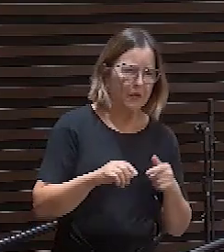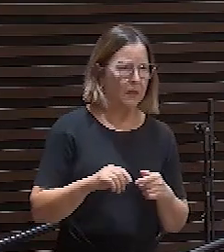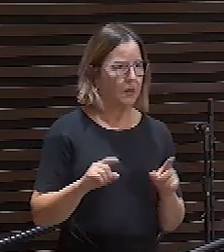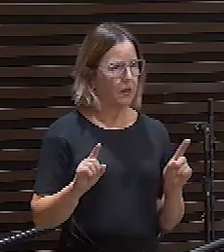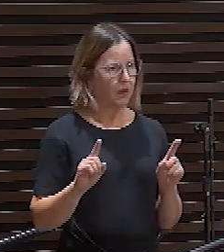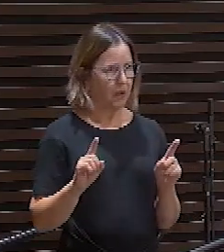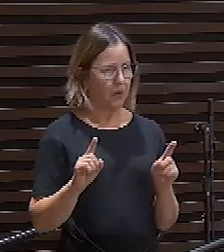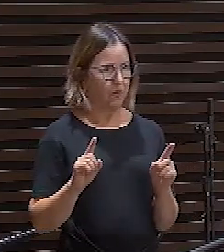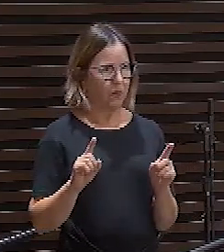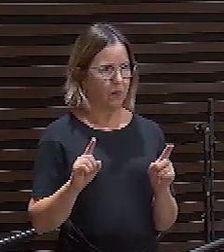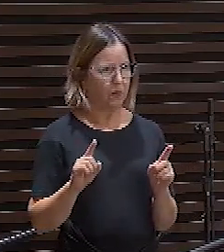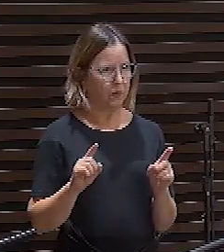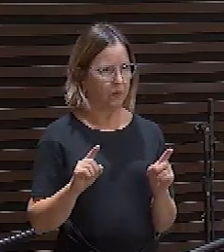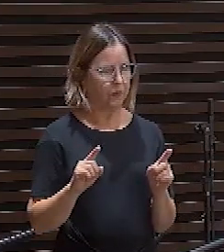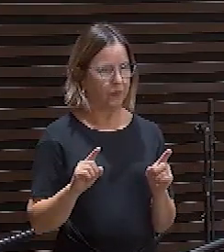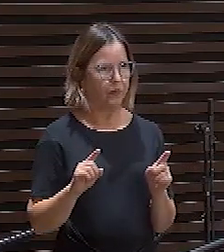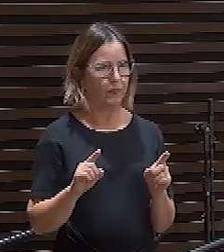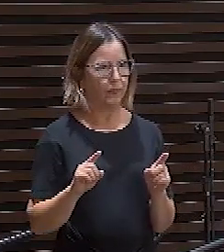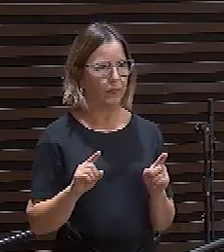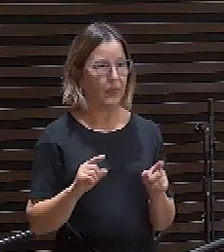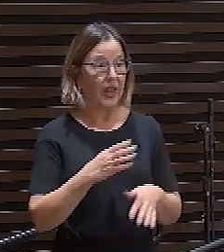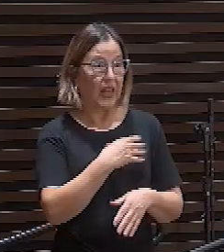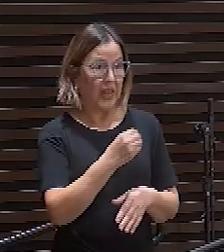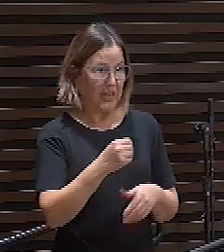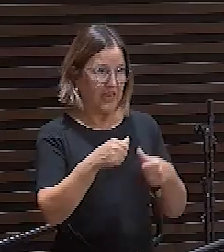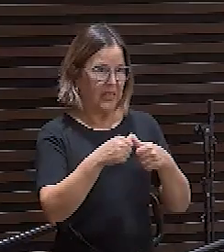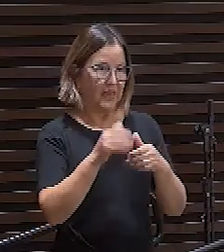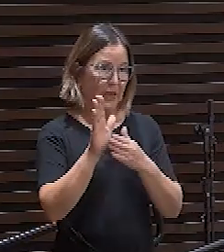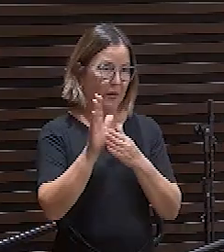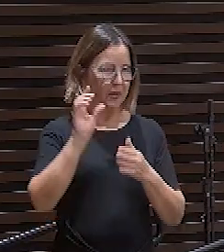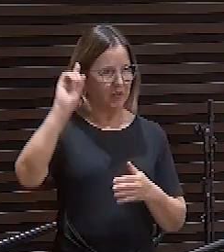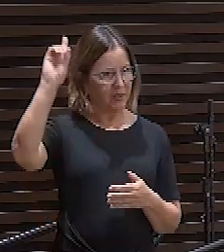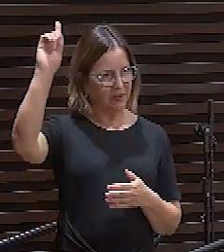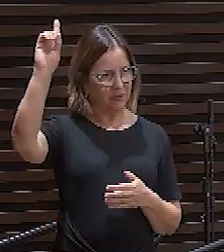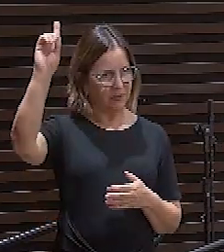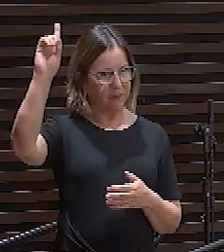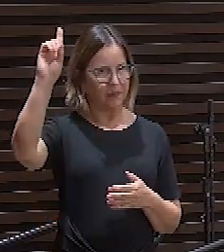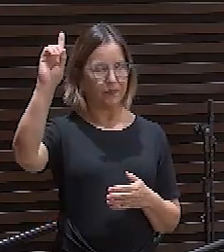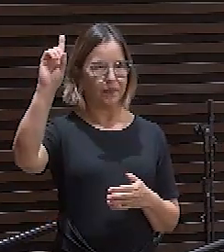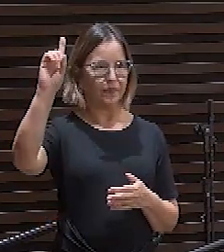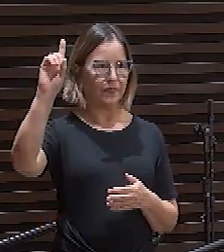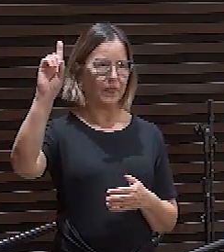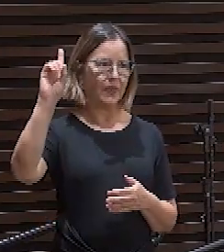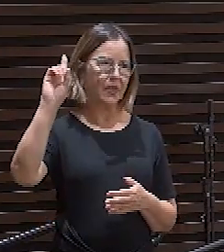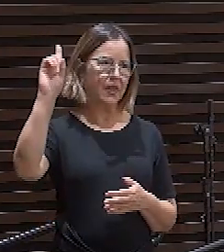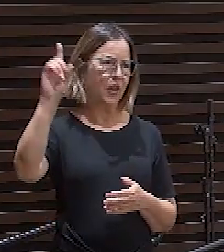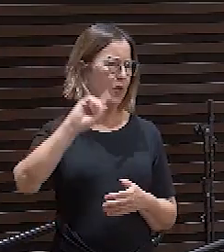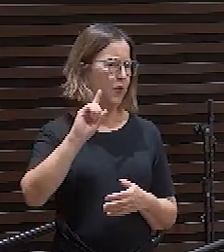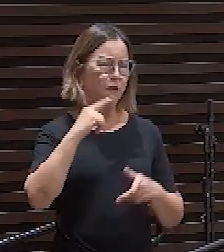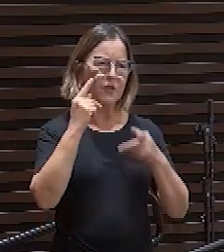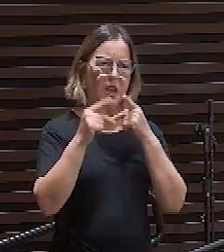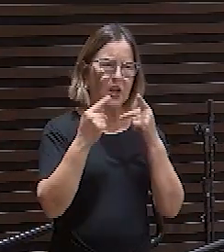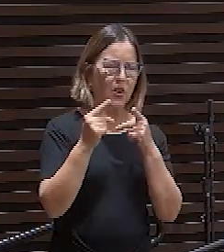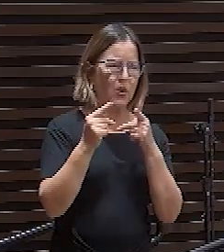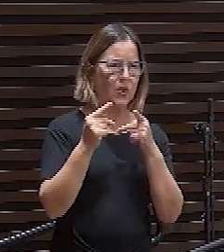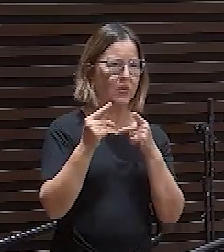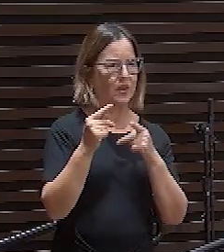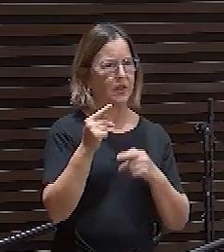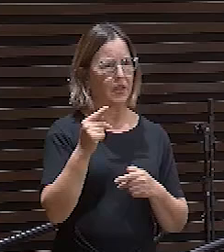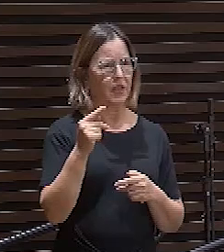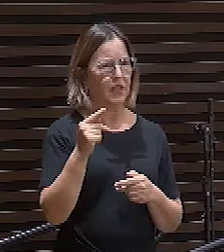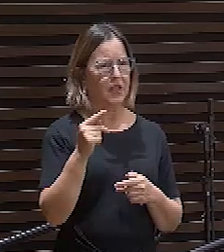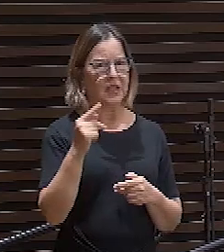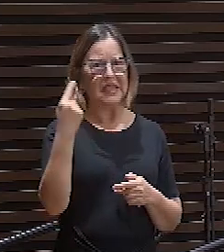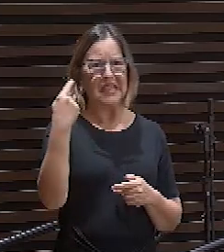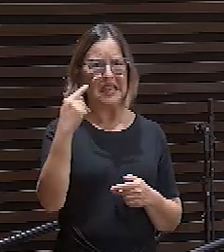isso está na mão de Deus. Está na mão de Deus. Deus não disse que os seus ficariam todos ricos